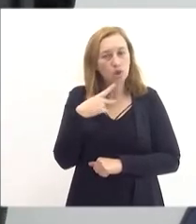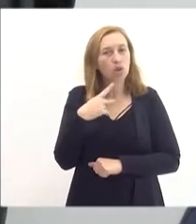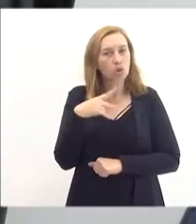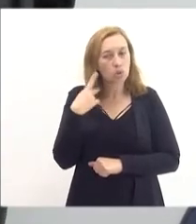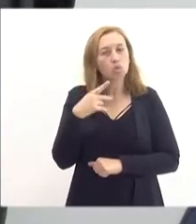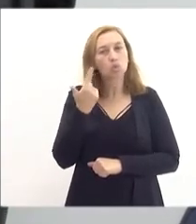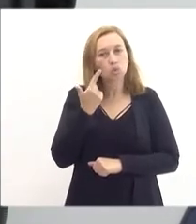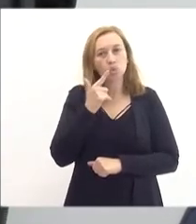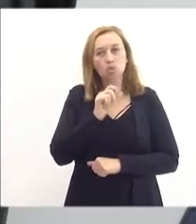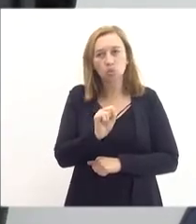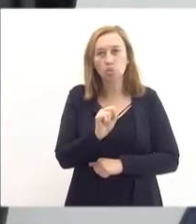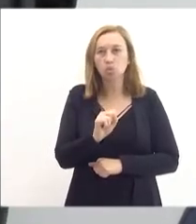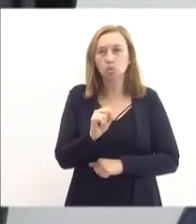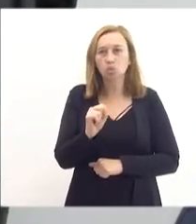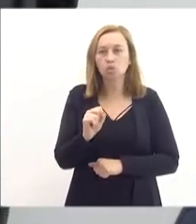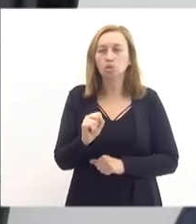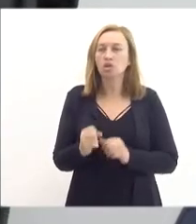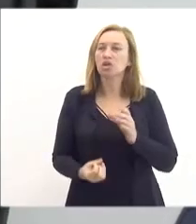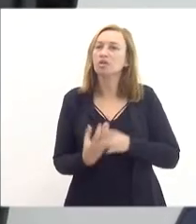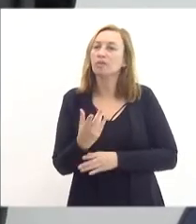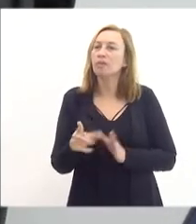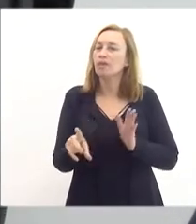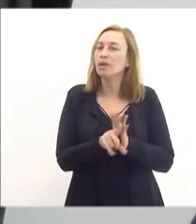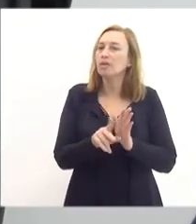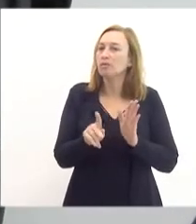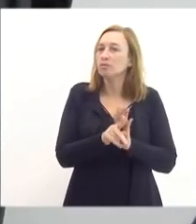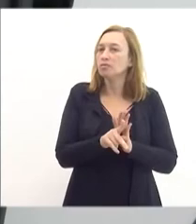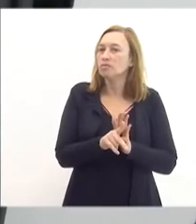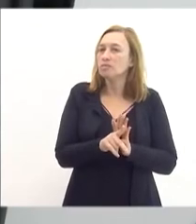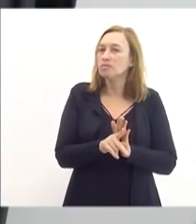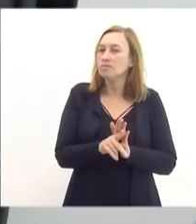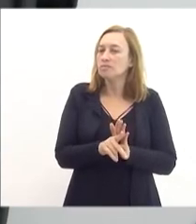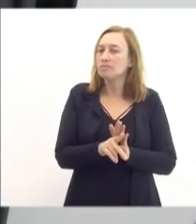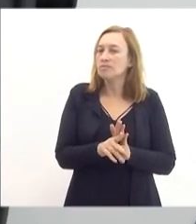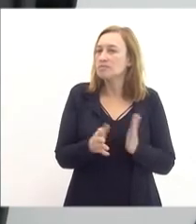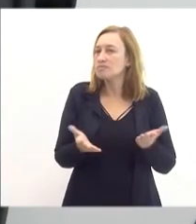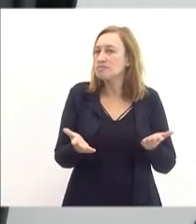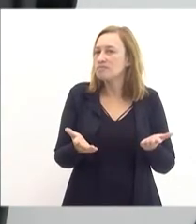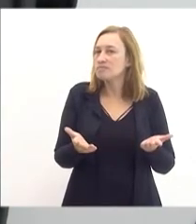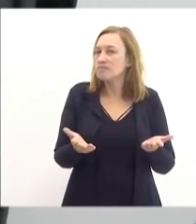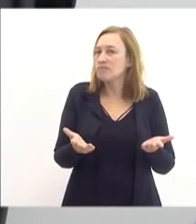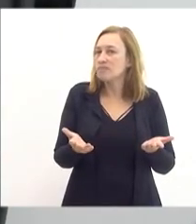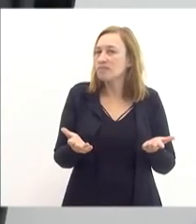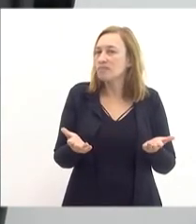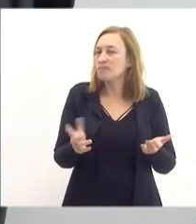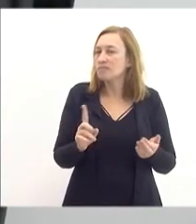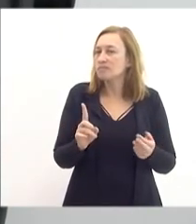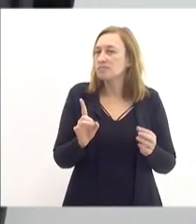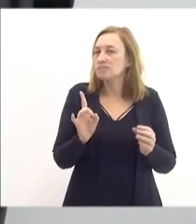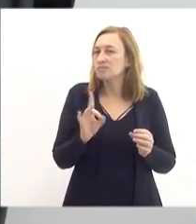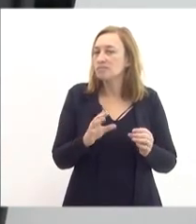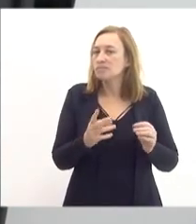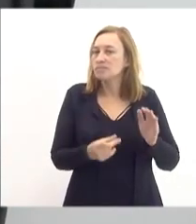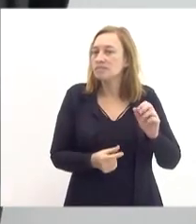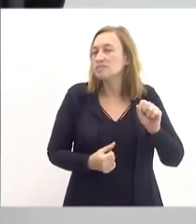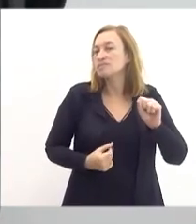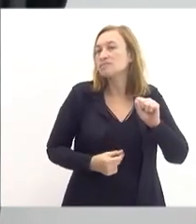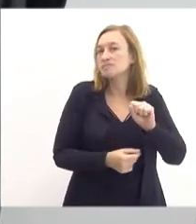que faz o projeto de lei. É para dar um caráter não só de